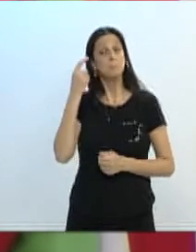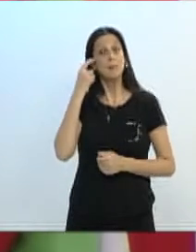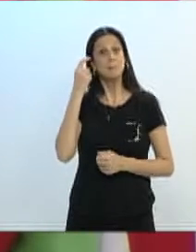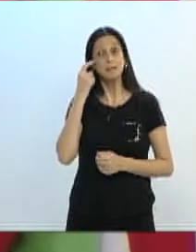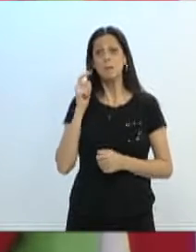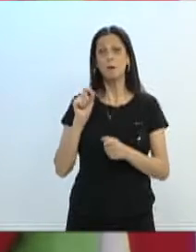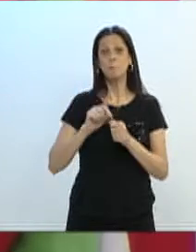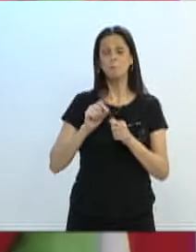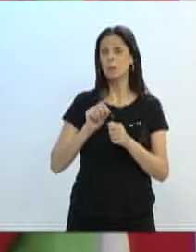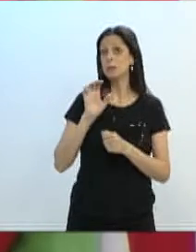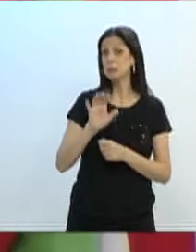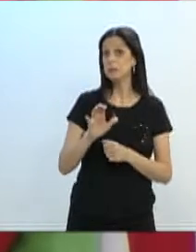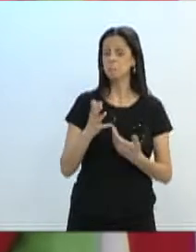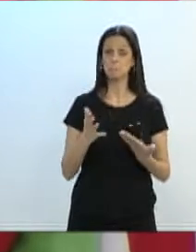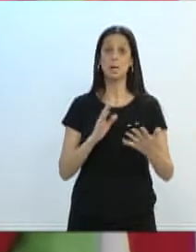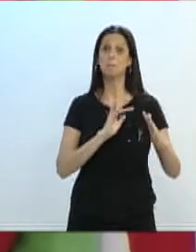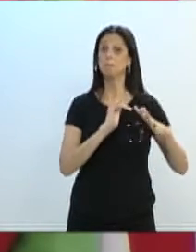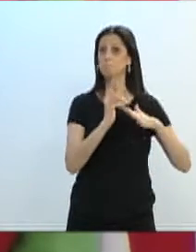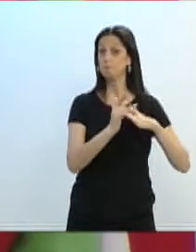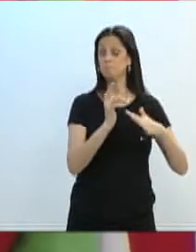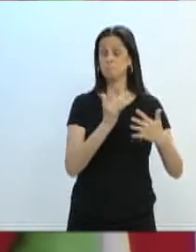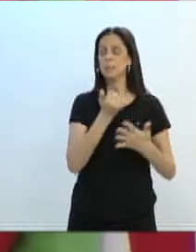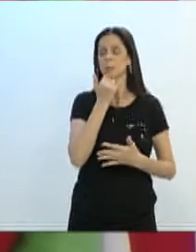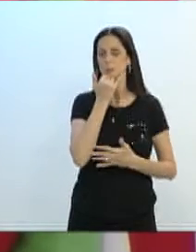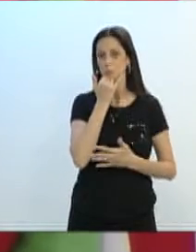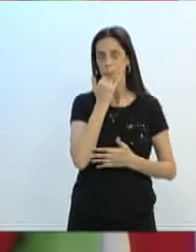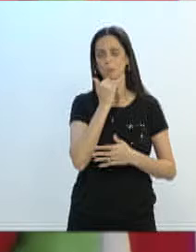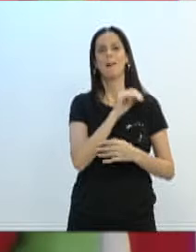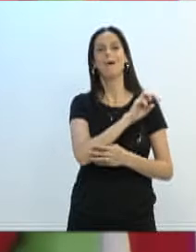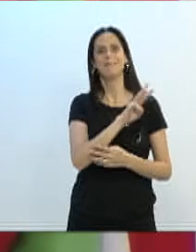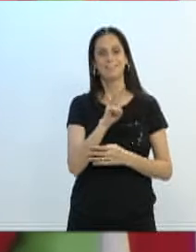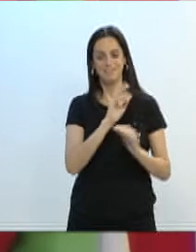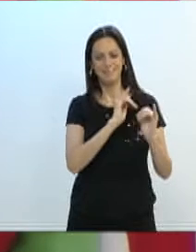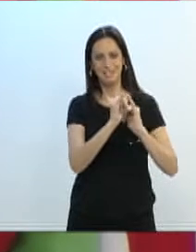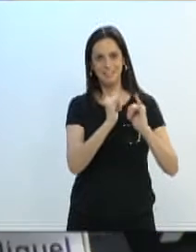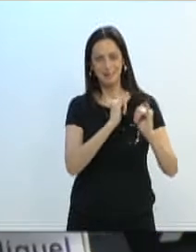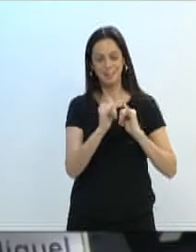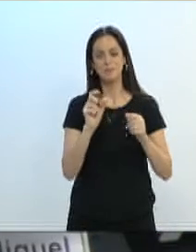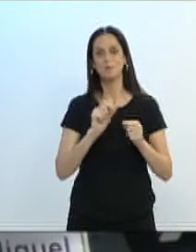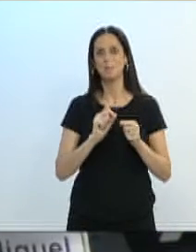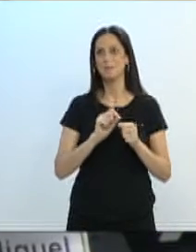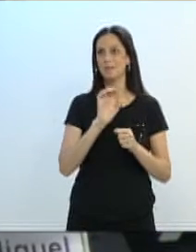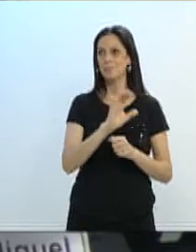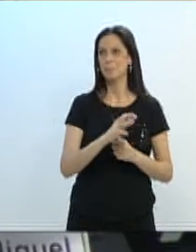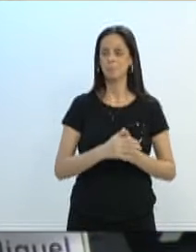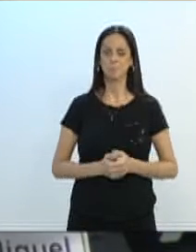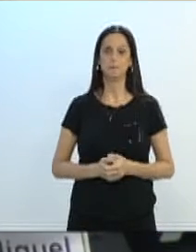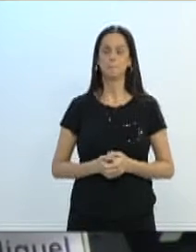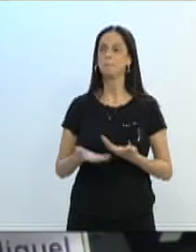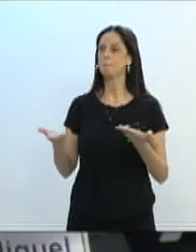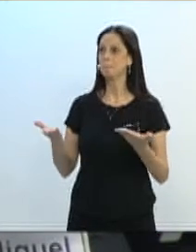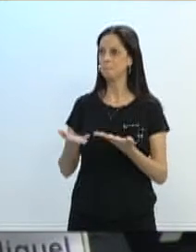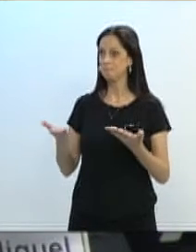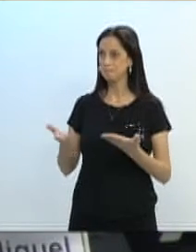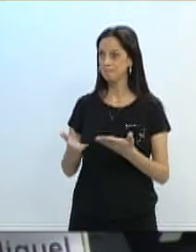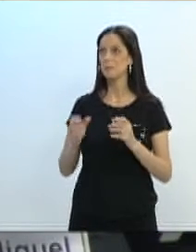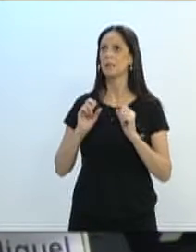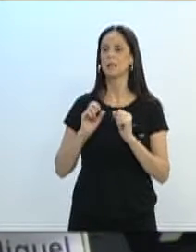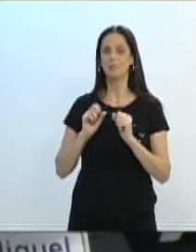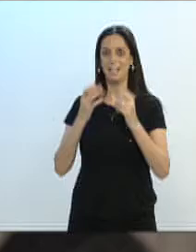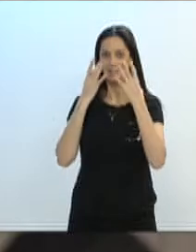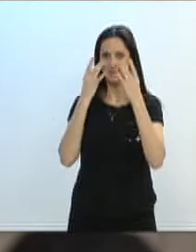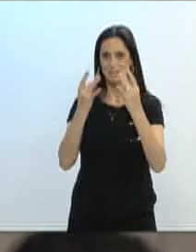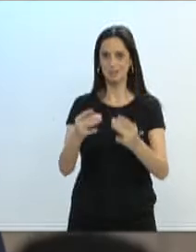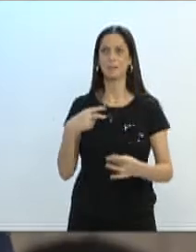Mas esse faltômetro digital, esse faltômetro online. Conselho na parte, vereador Diego Nazato. Com autorização do orador, ou sim a parte, vereador